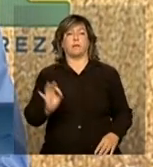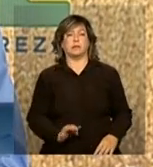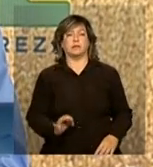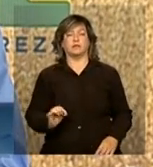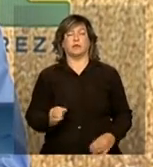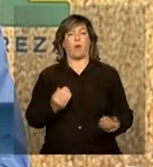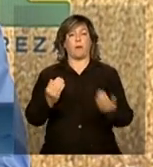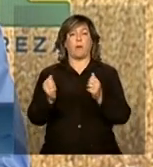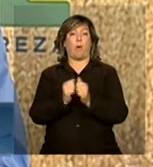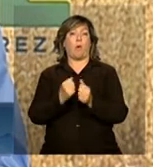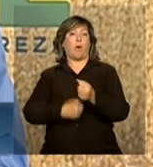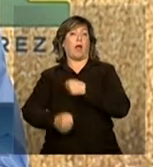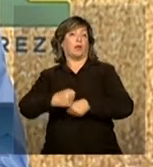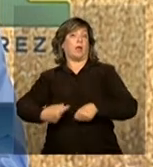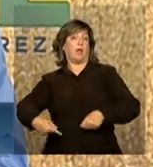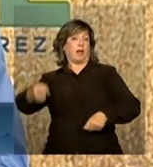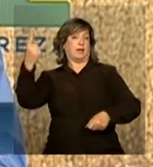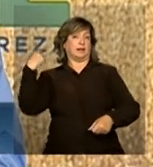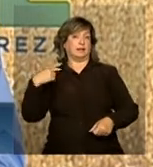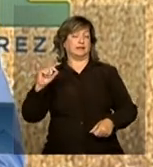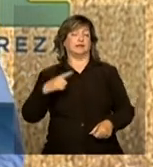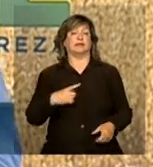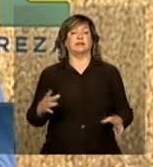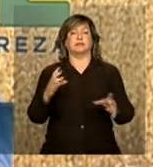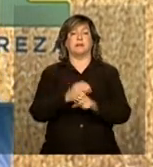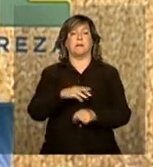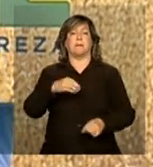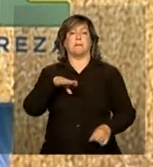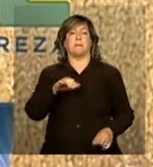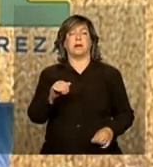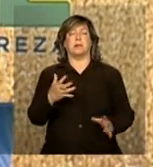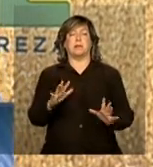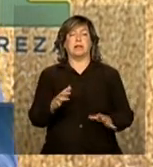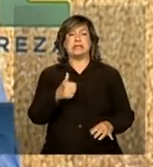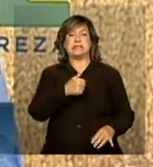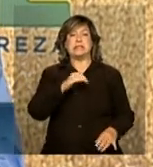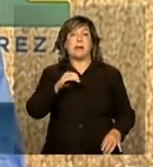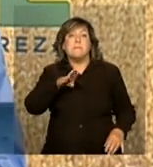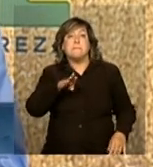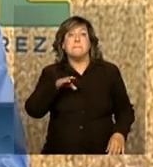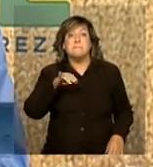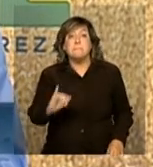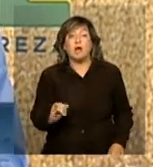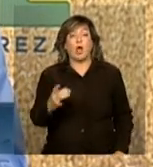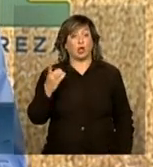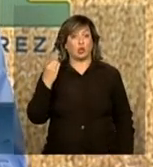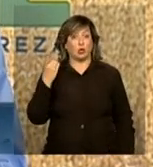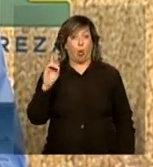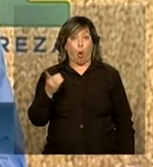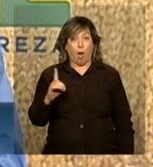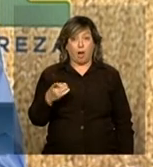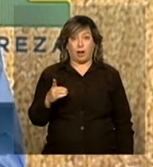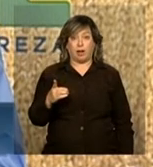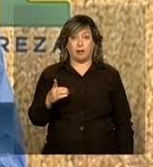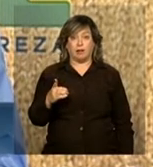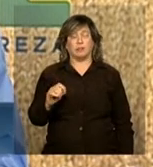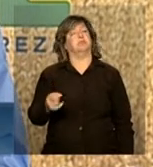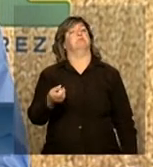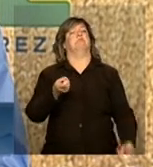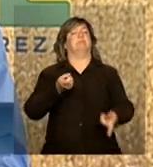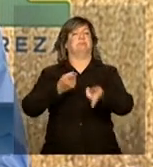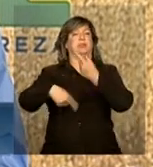com o ano anterior, alcançando a marca aproximada de 100 bilhões de dólares. E um saldo, que é